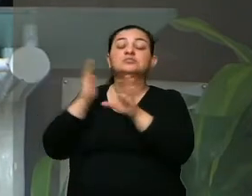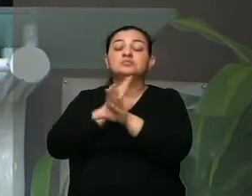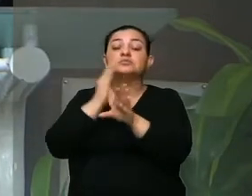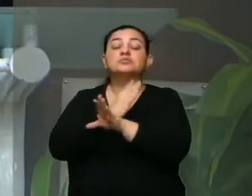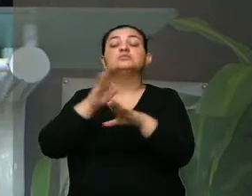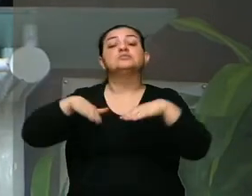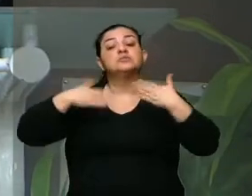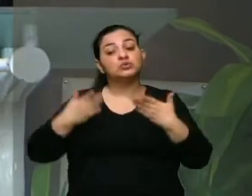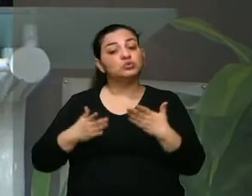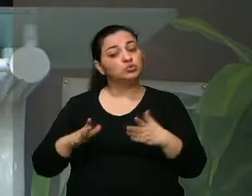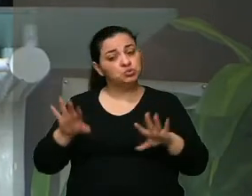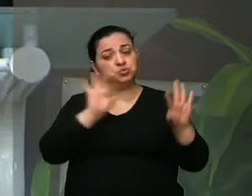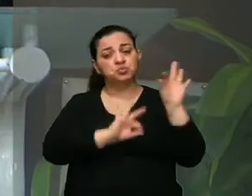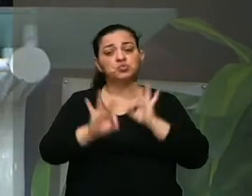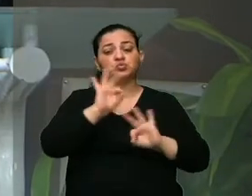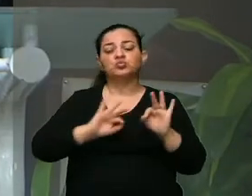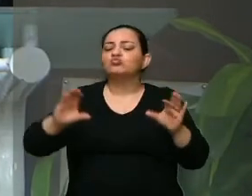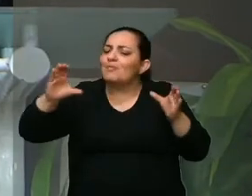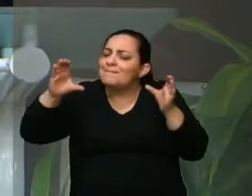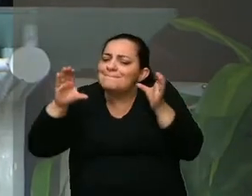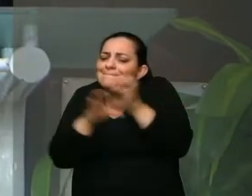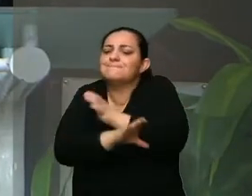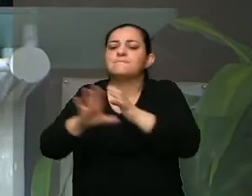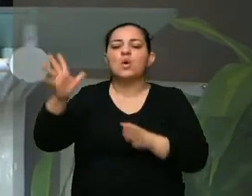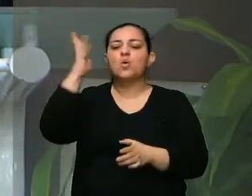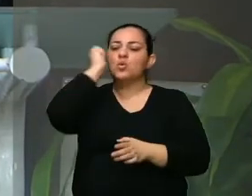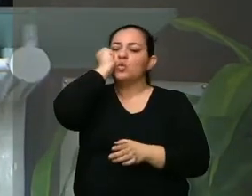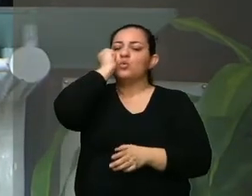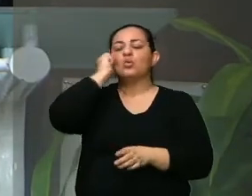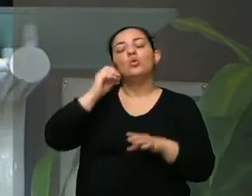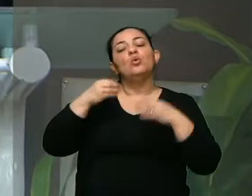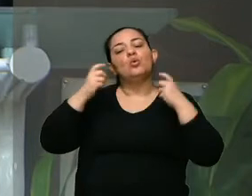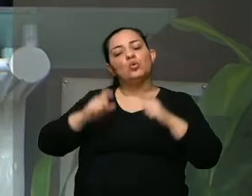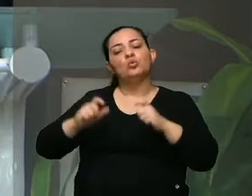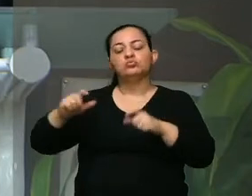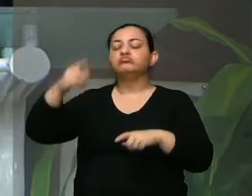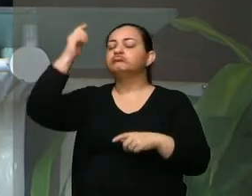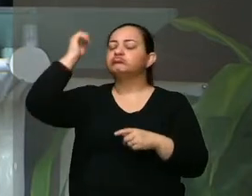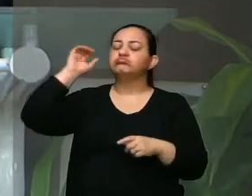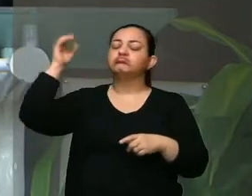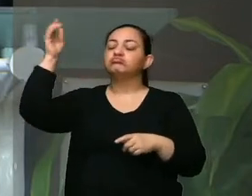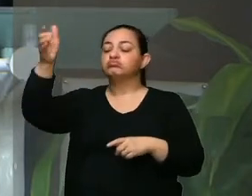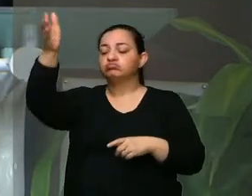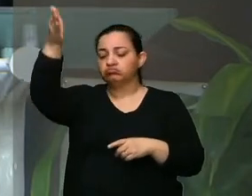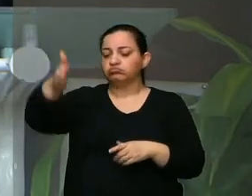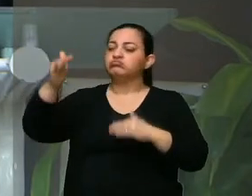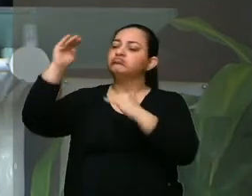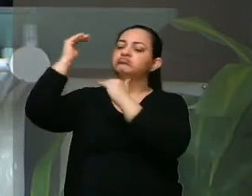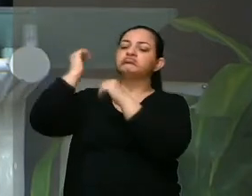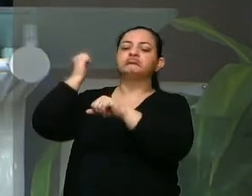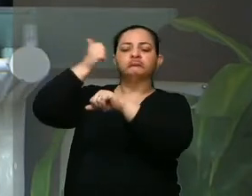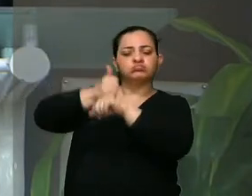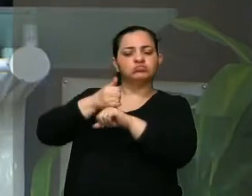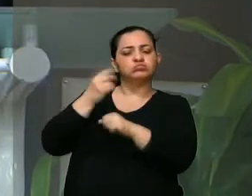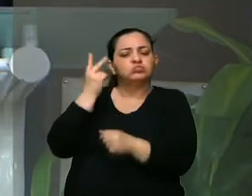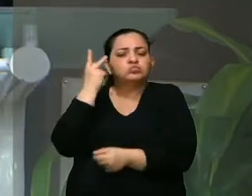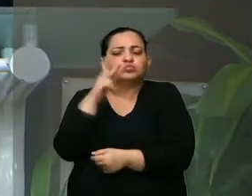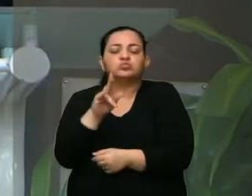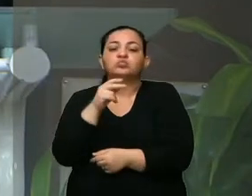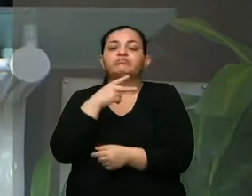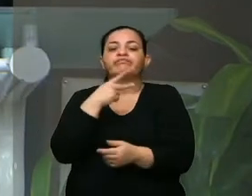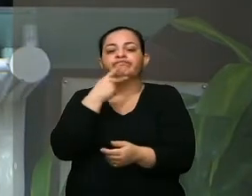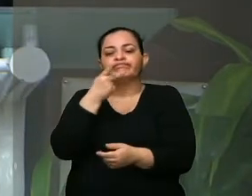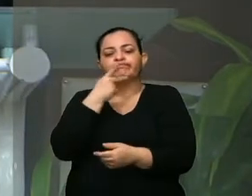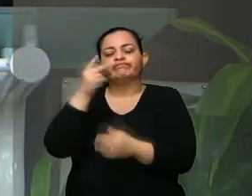estará pronto a plena adoção que virá a onde ele dirá a ele ouvir a sua palavra será